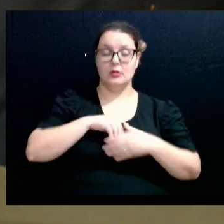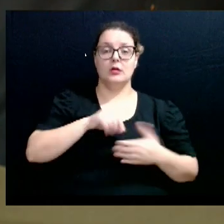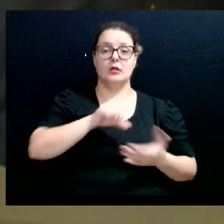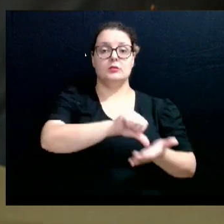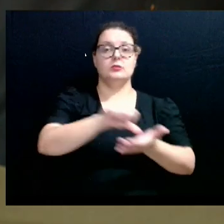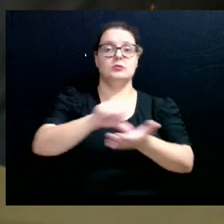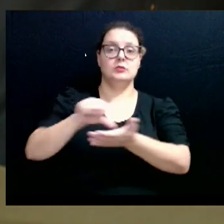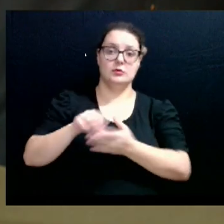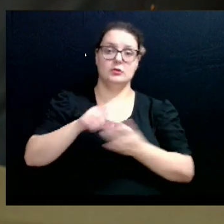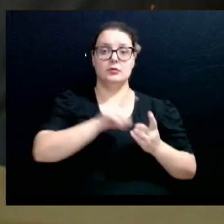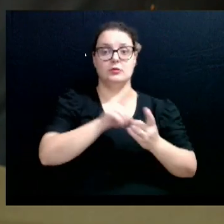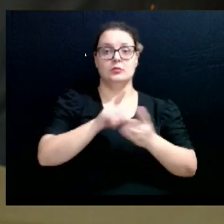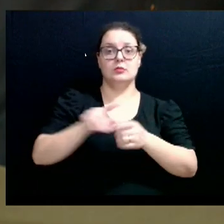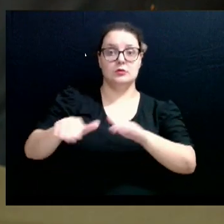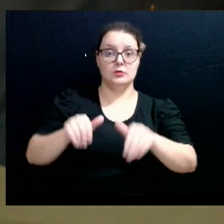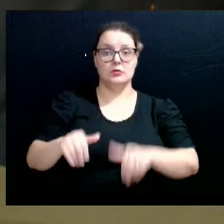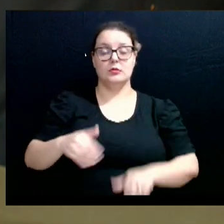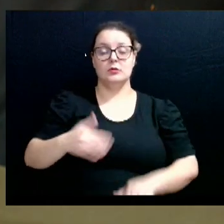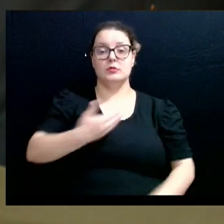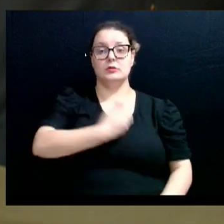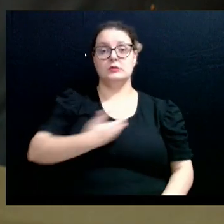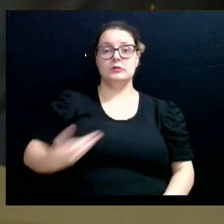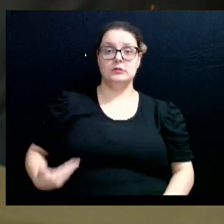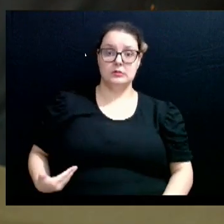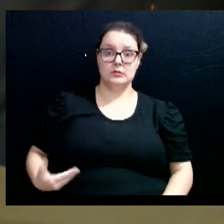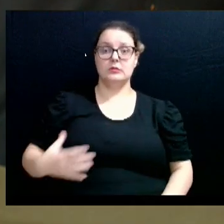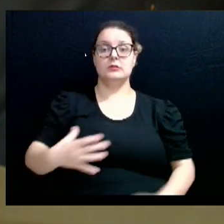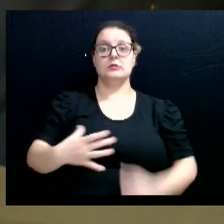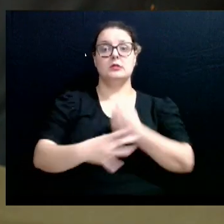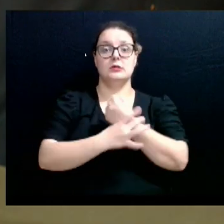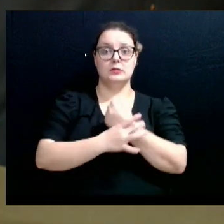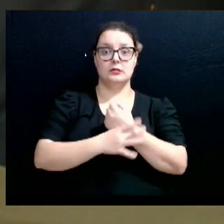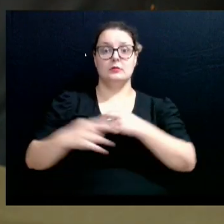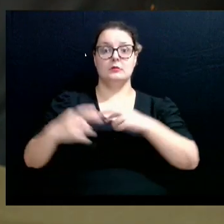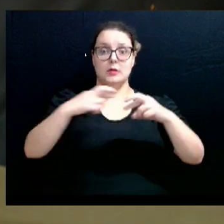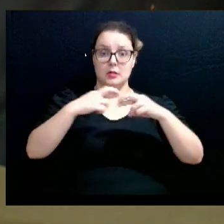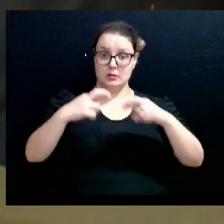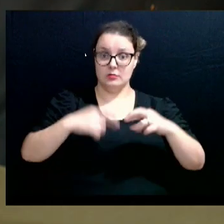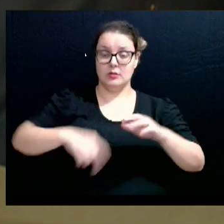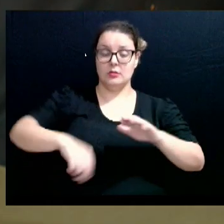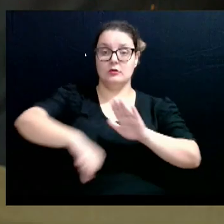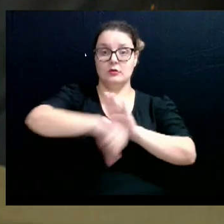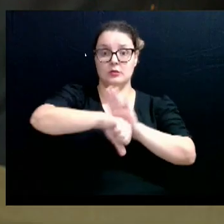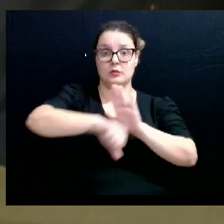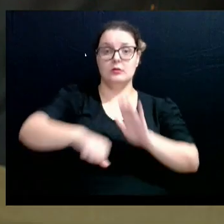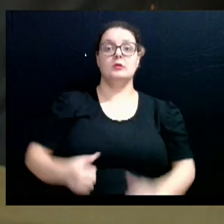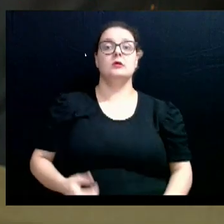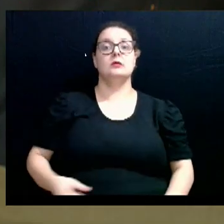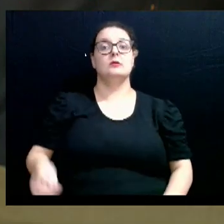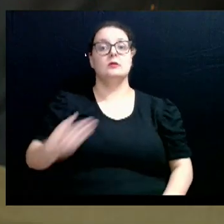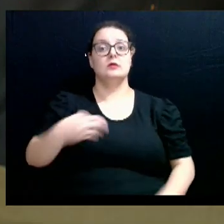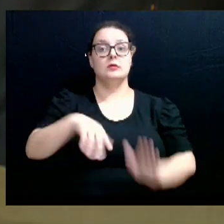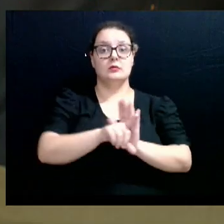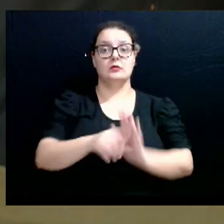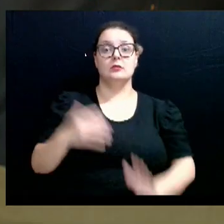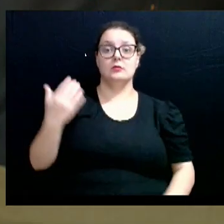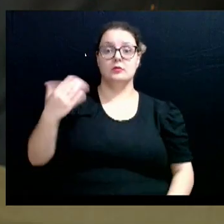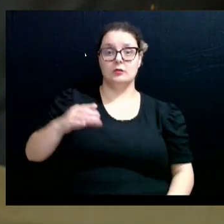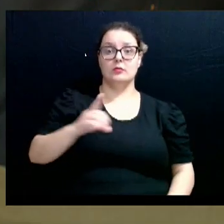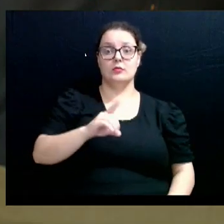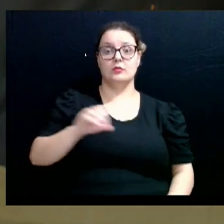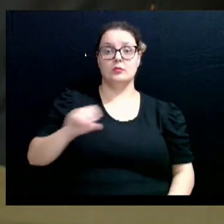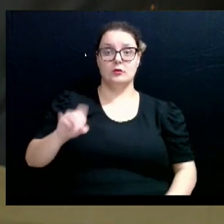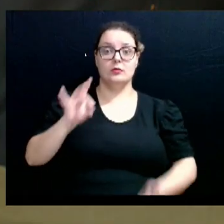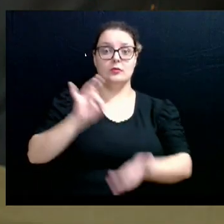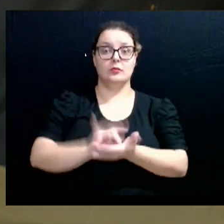de segurança pública para investigação criminal. Então, essa nova lei foi publicada ontem no Diário Oficial. Você pode